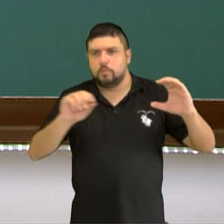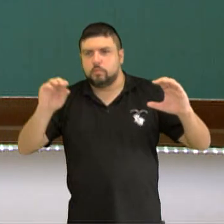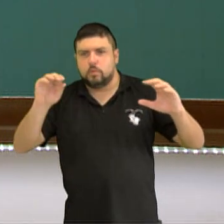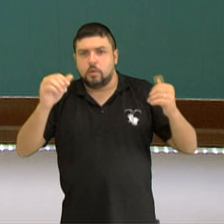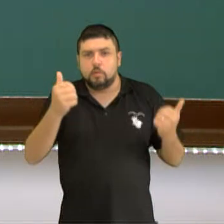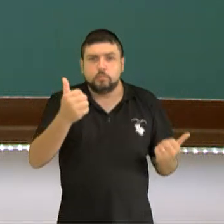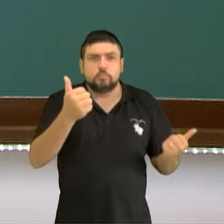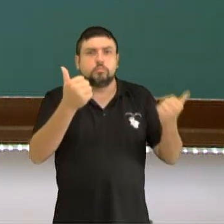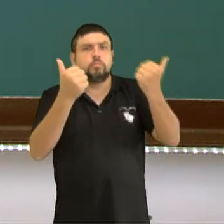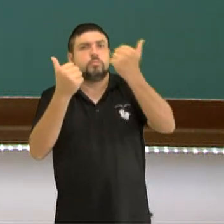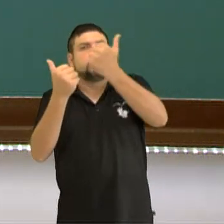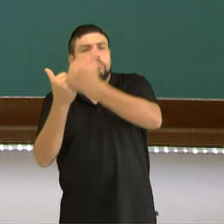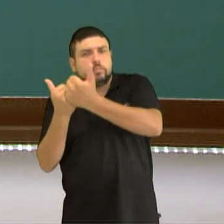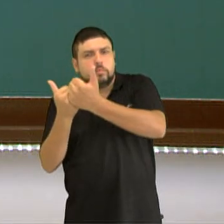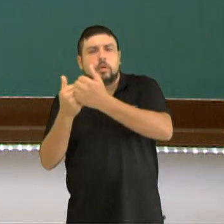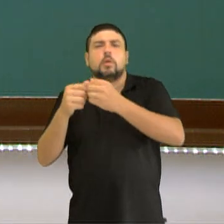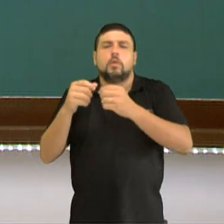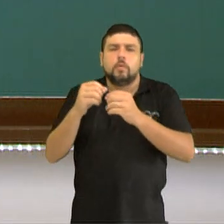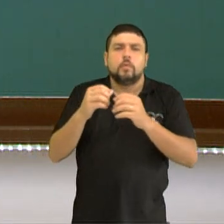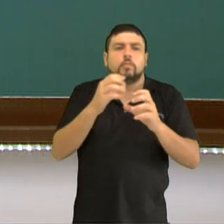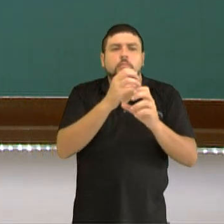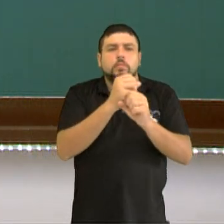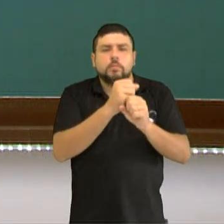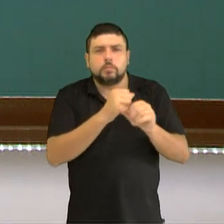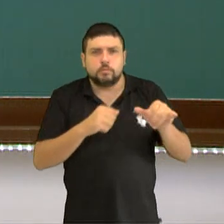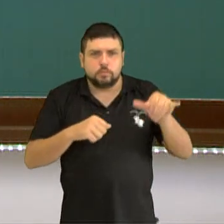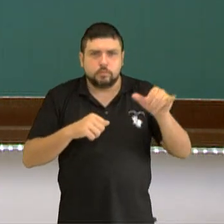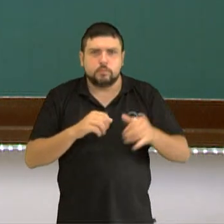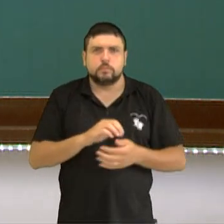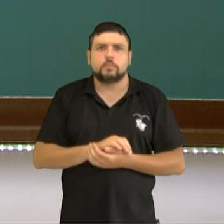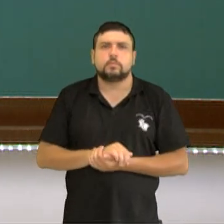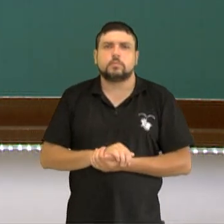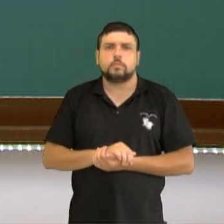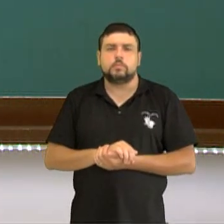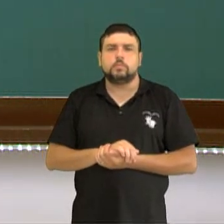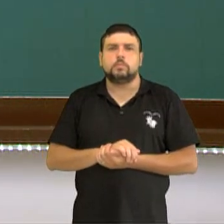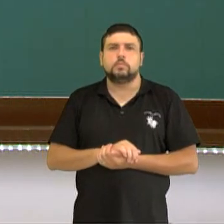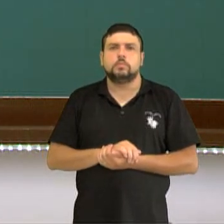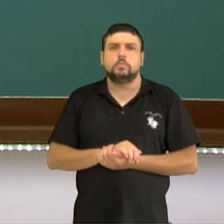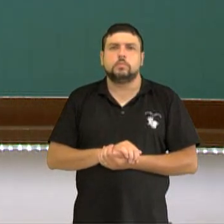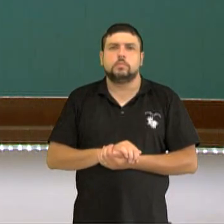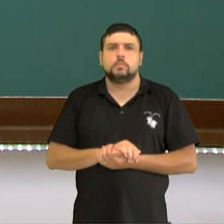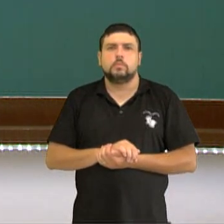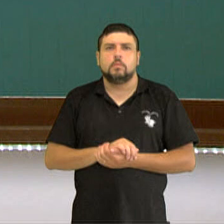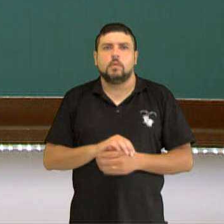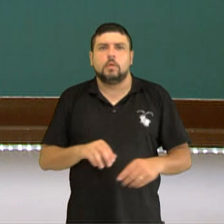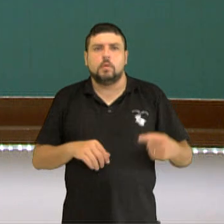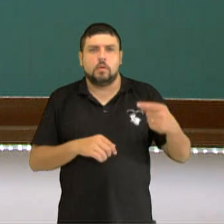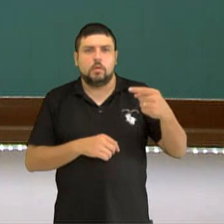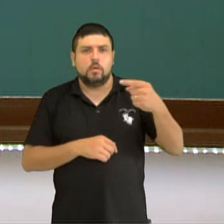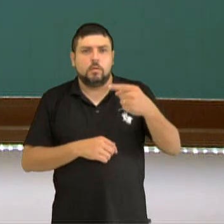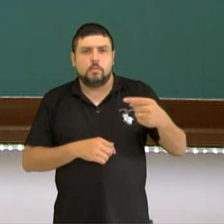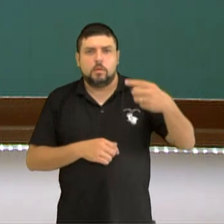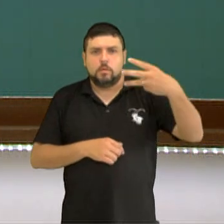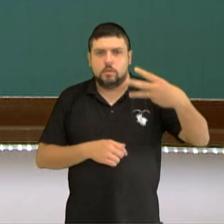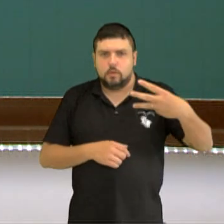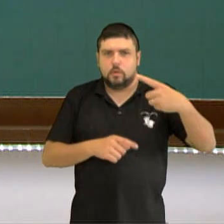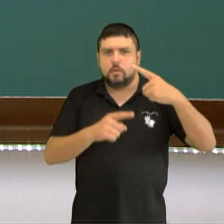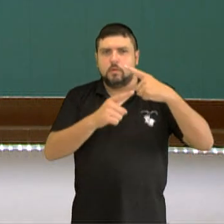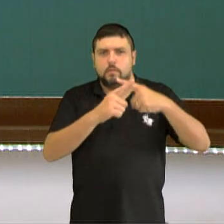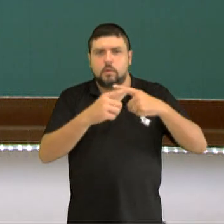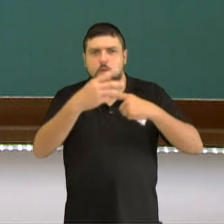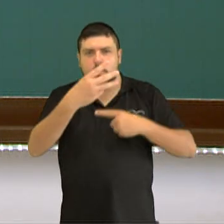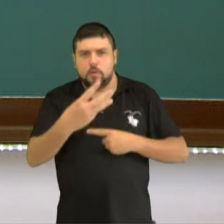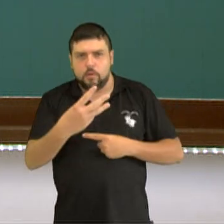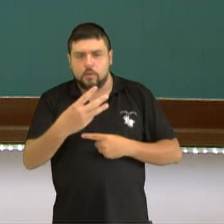vou calcular o valor de y. Vamos fazer umas continhas de cabeça aqui. Menos 3 vezes 3,